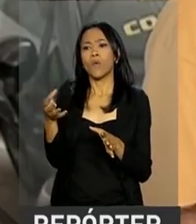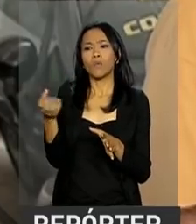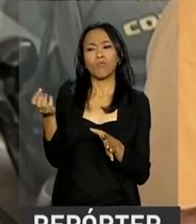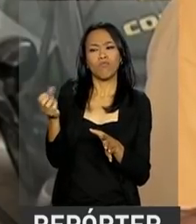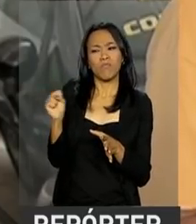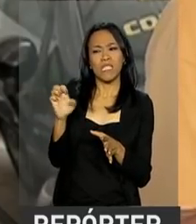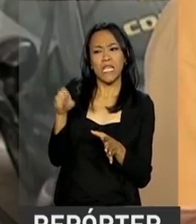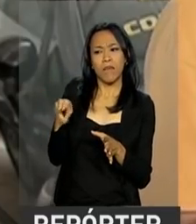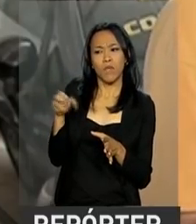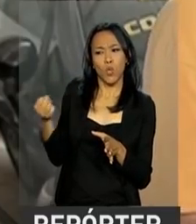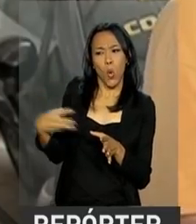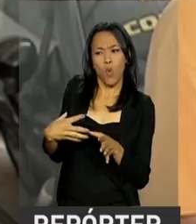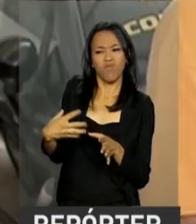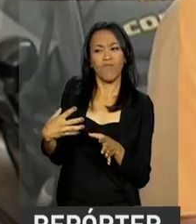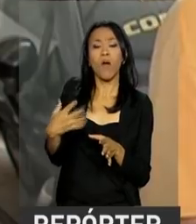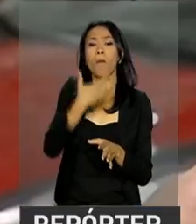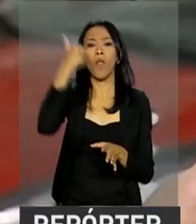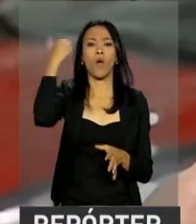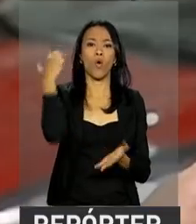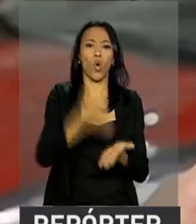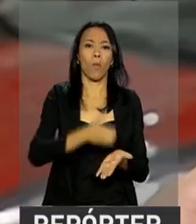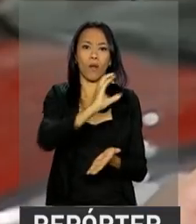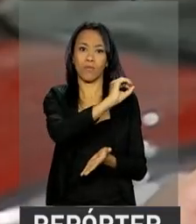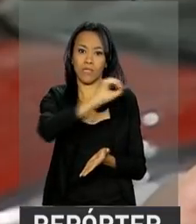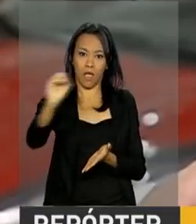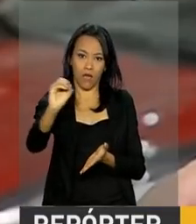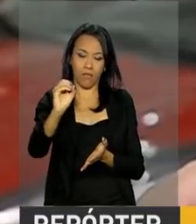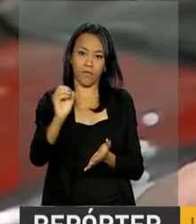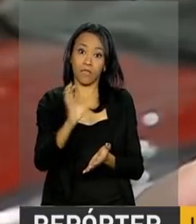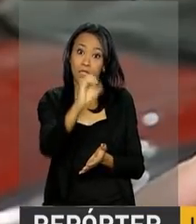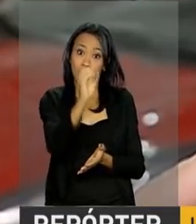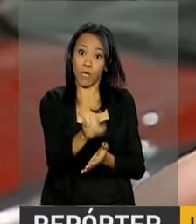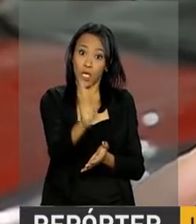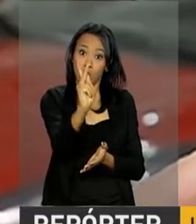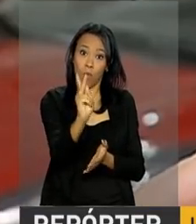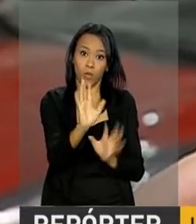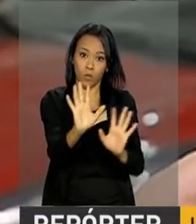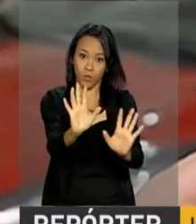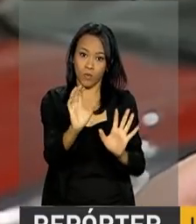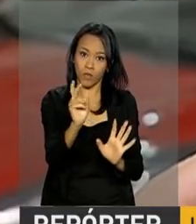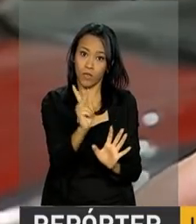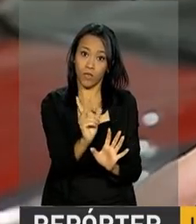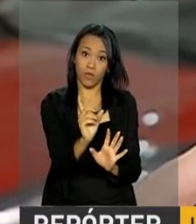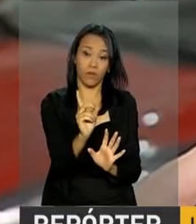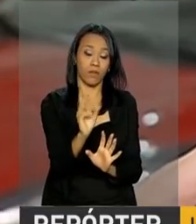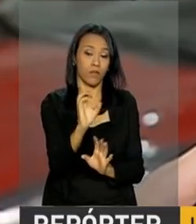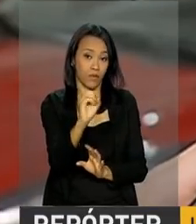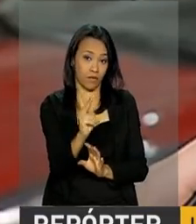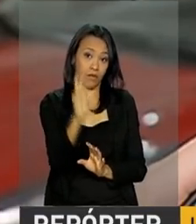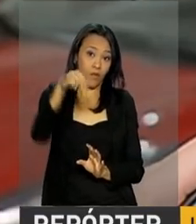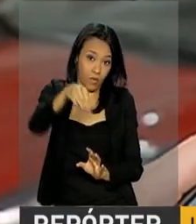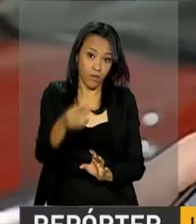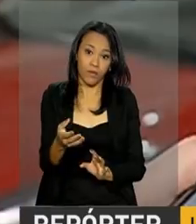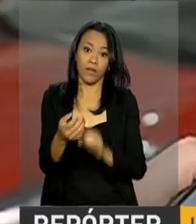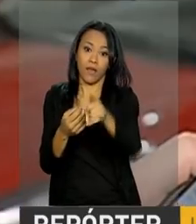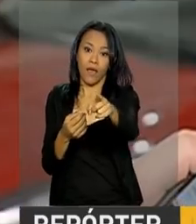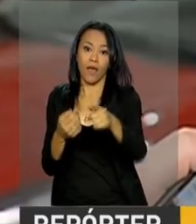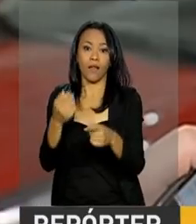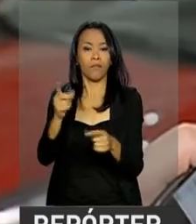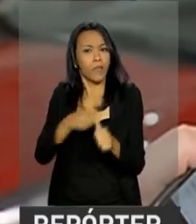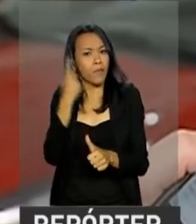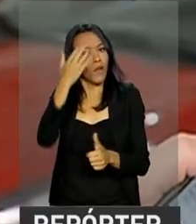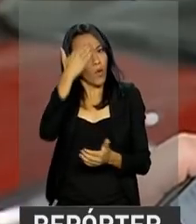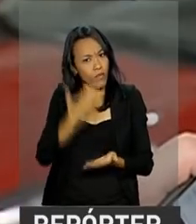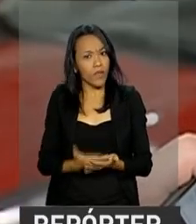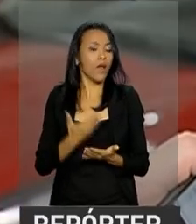decidiram comprar um zero quilômetro as coisas não estavam fáceis ainda não está mas a gente tem que ter primeiro confiança na